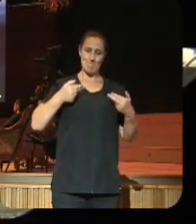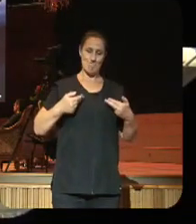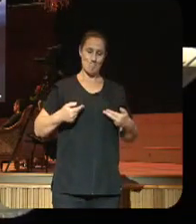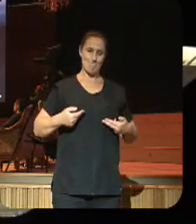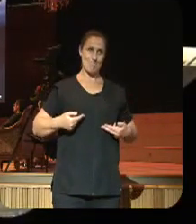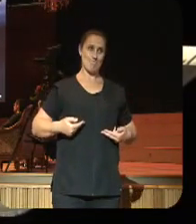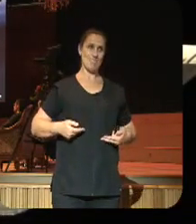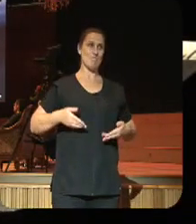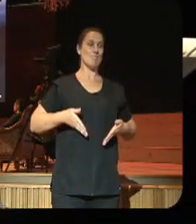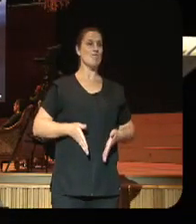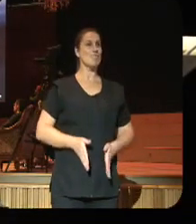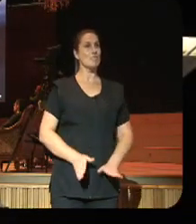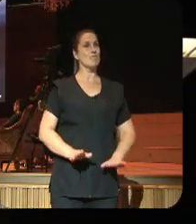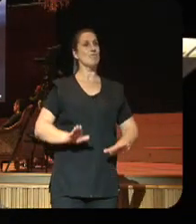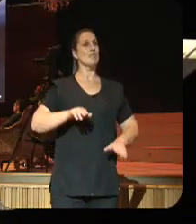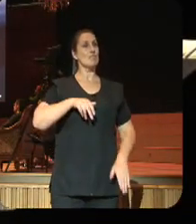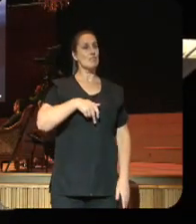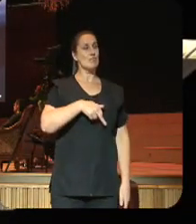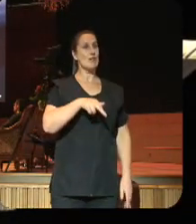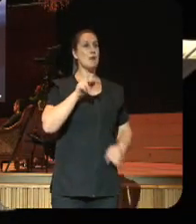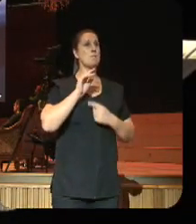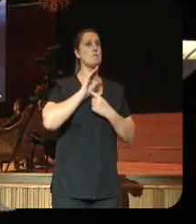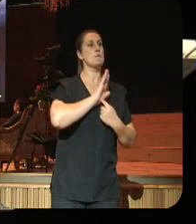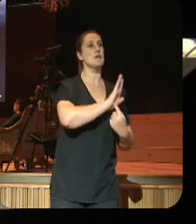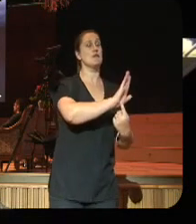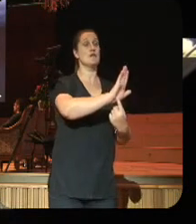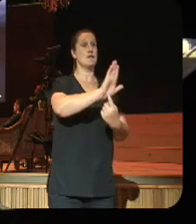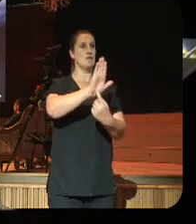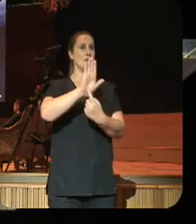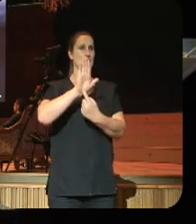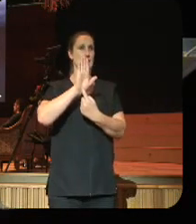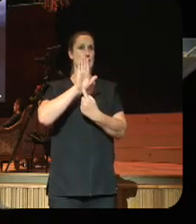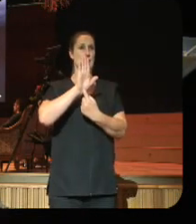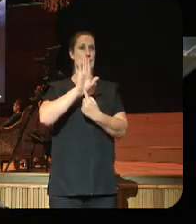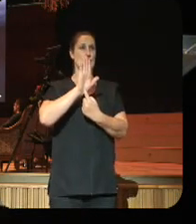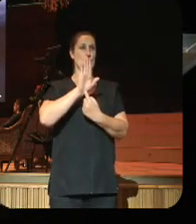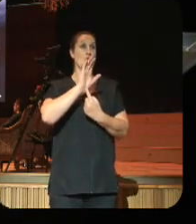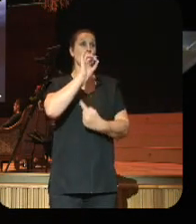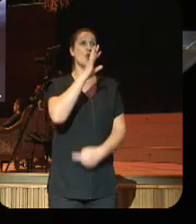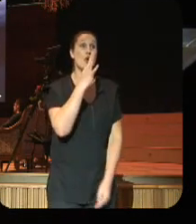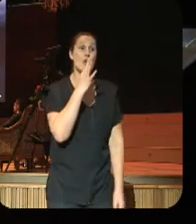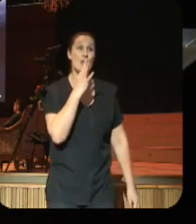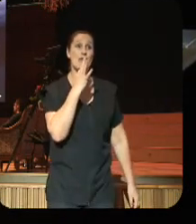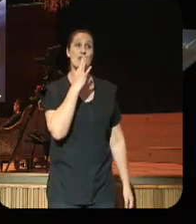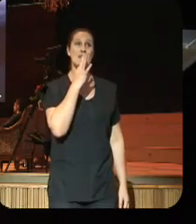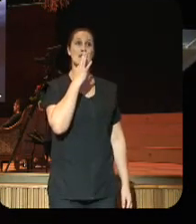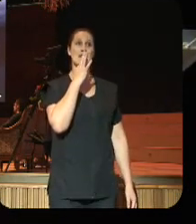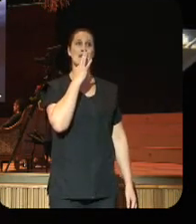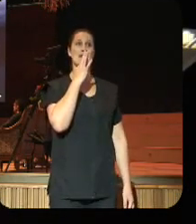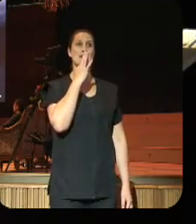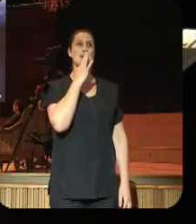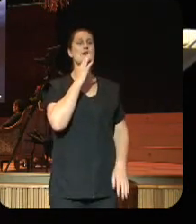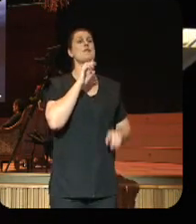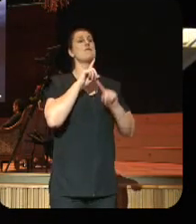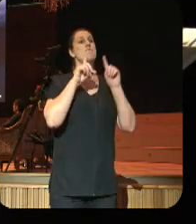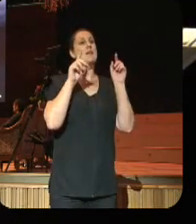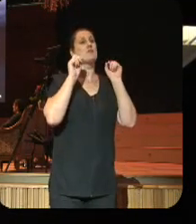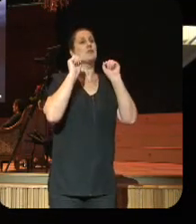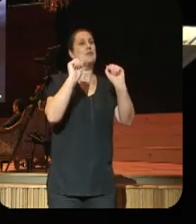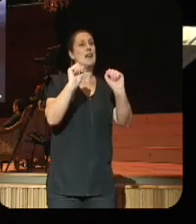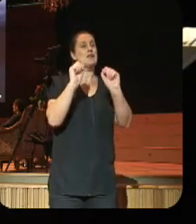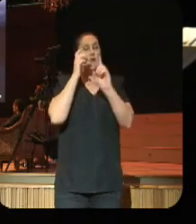se manifesta, nos permitindo que não somente nós o conhecêssemos, mas pudéssemos ter